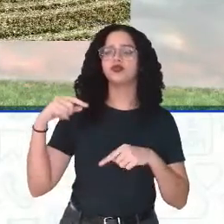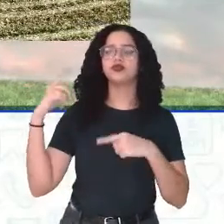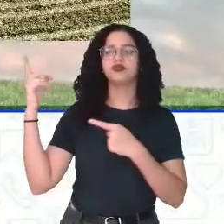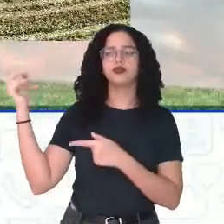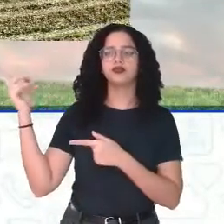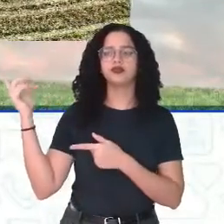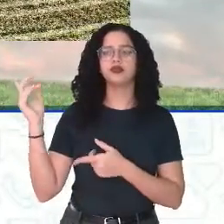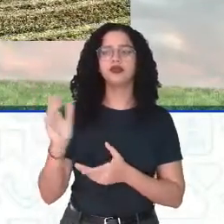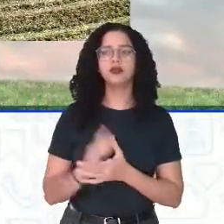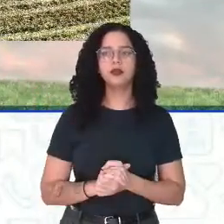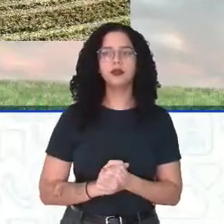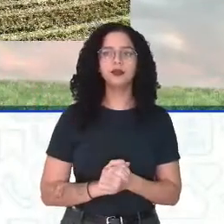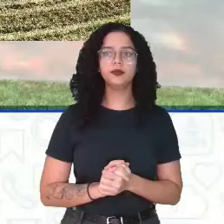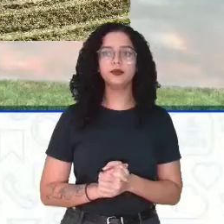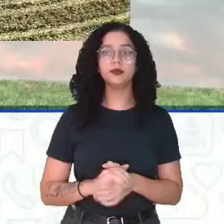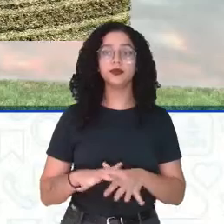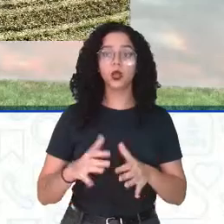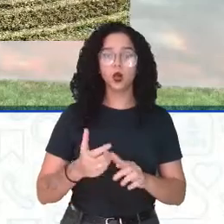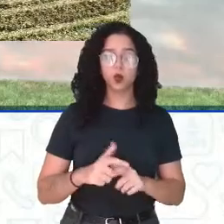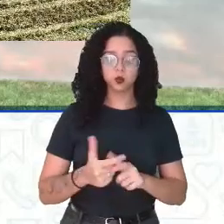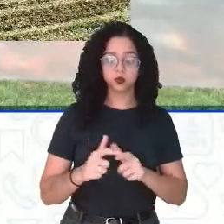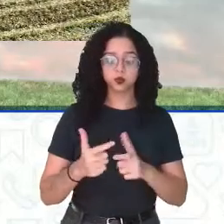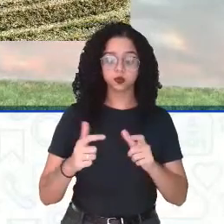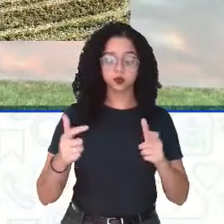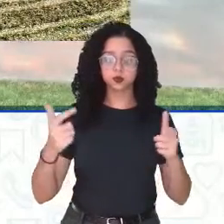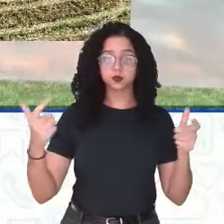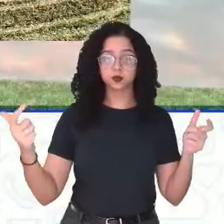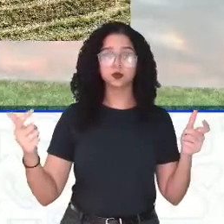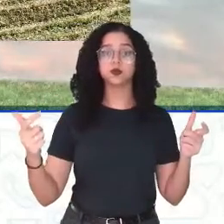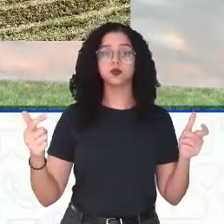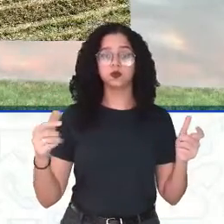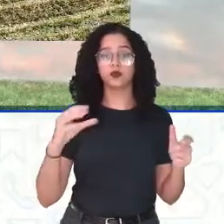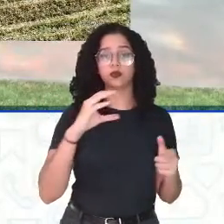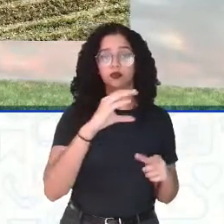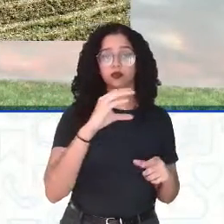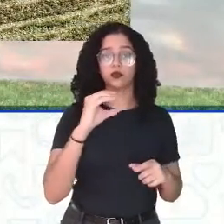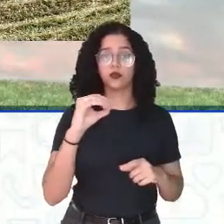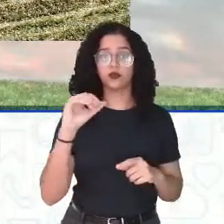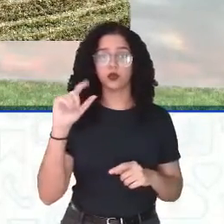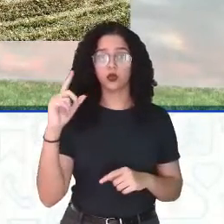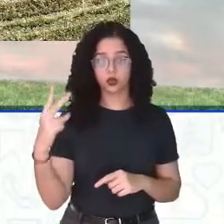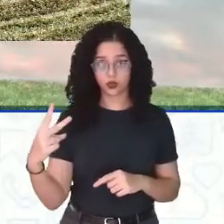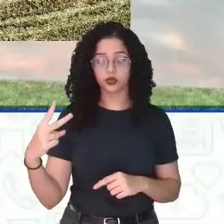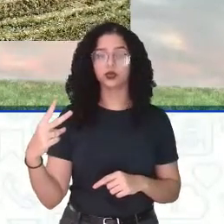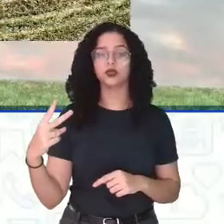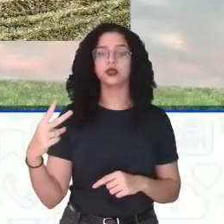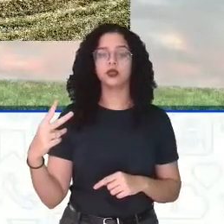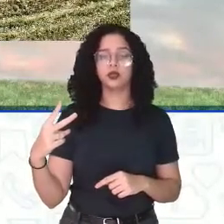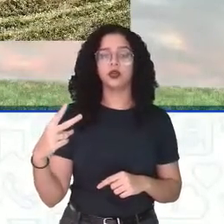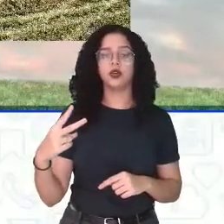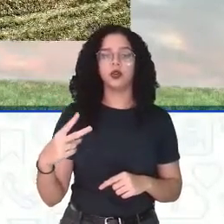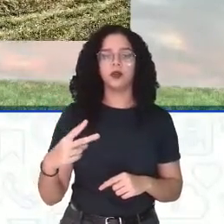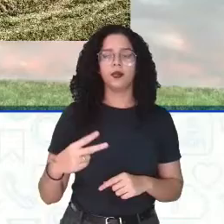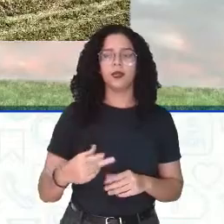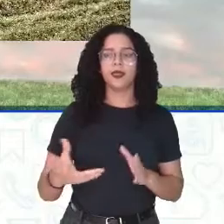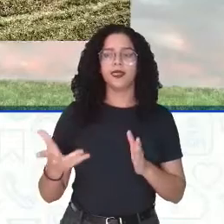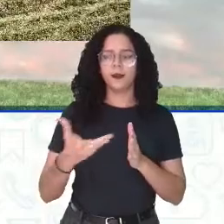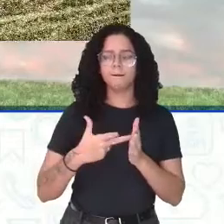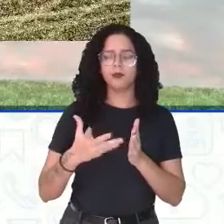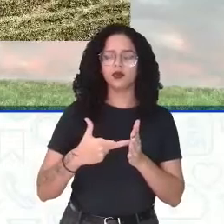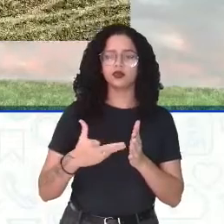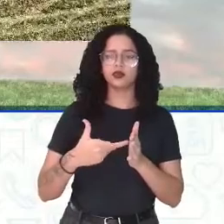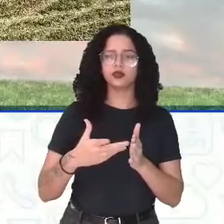texto diz assim, ó, o crescimento da emissão de dióxido de carbono, a produção